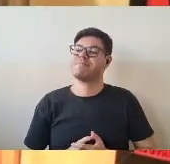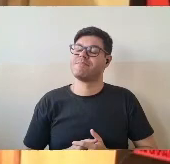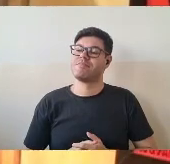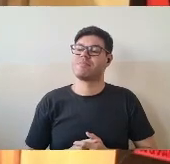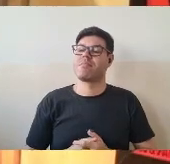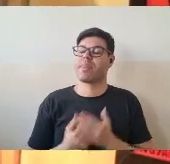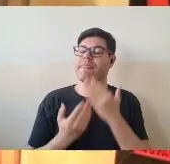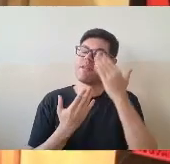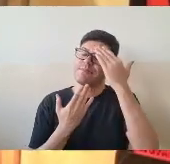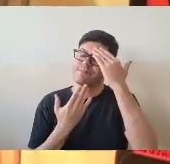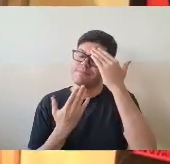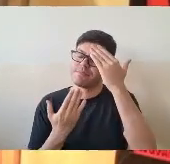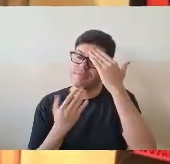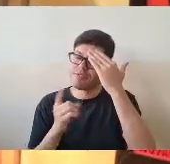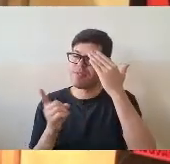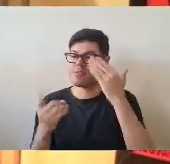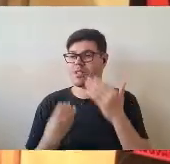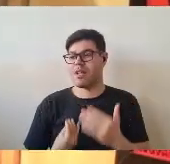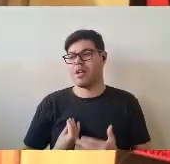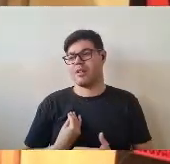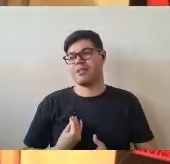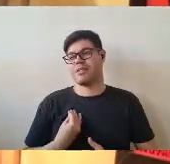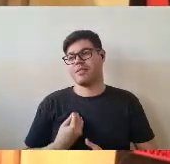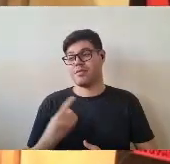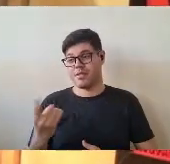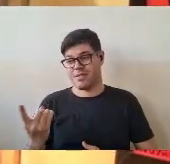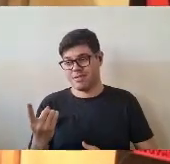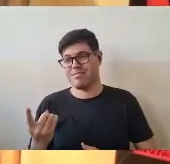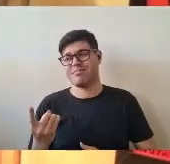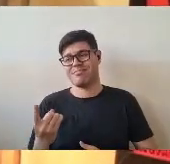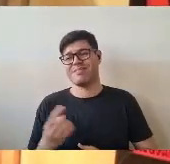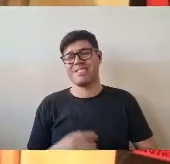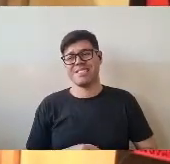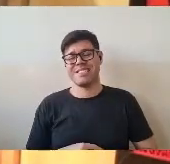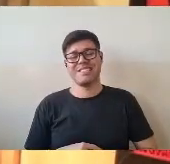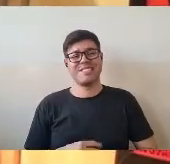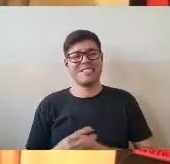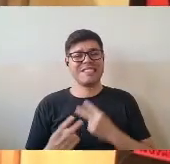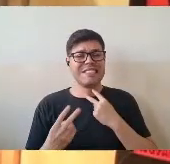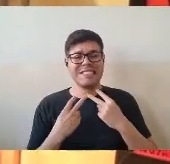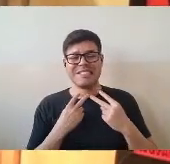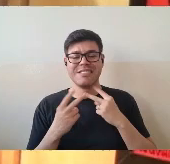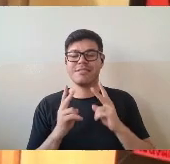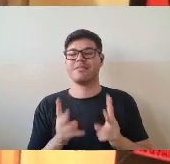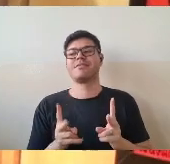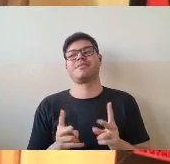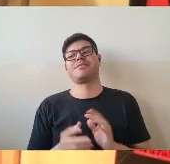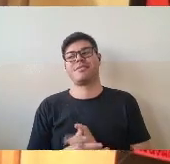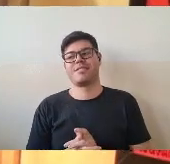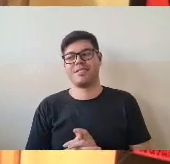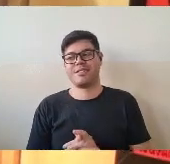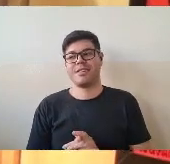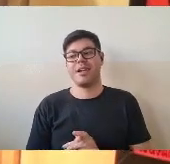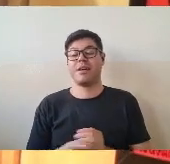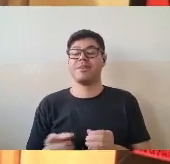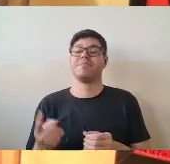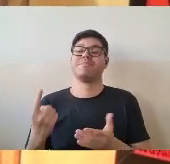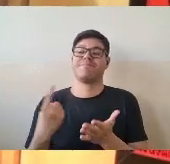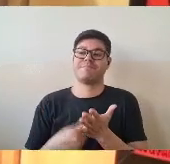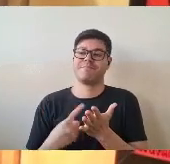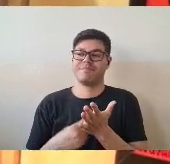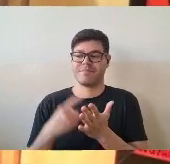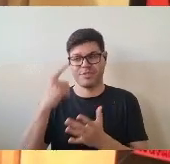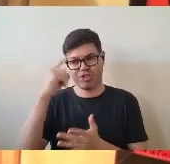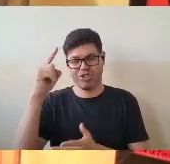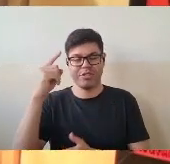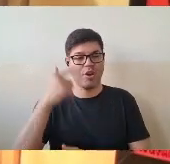casa. Tá certo, tá certo. Eu tive várias oportunidades de sair de Araras e até cheguei a sair, mas não aguentei e voltei.